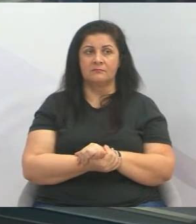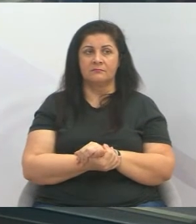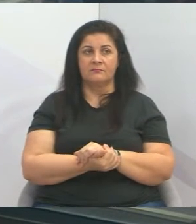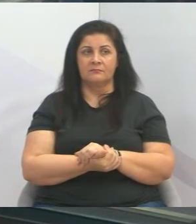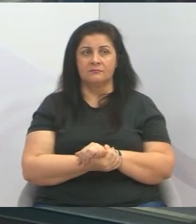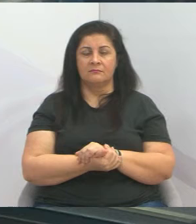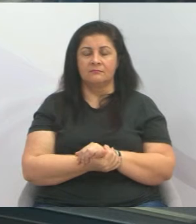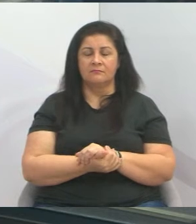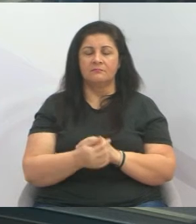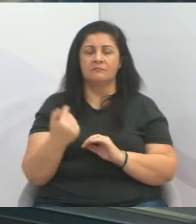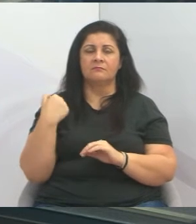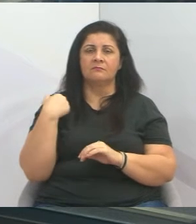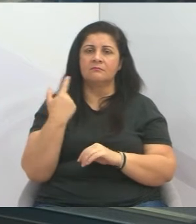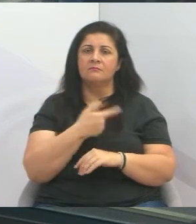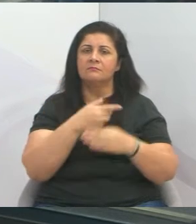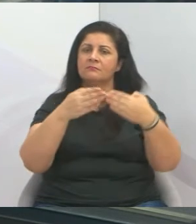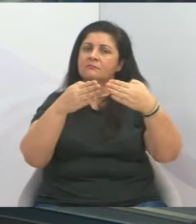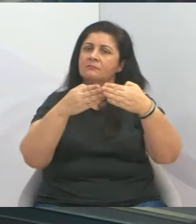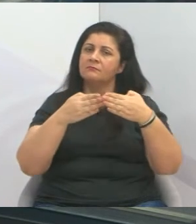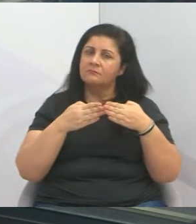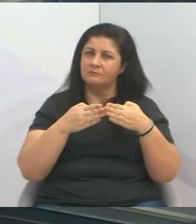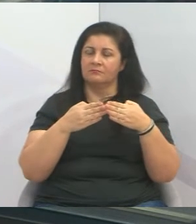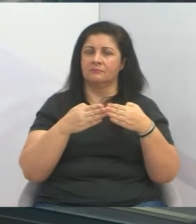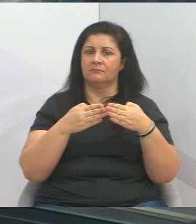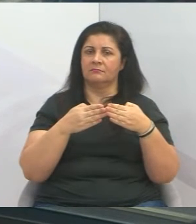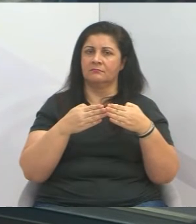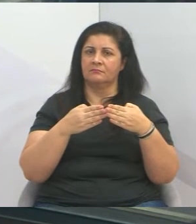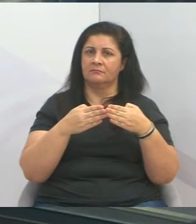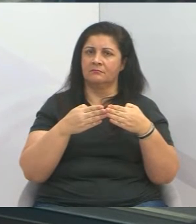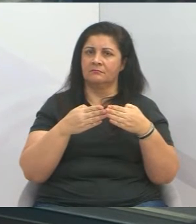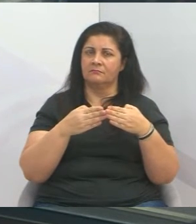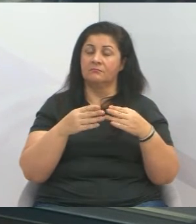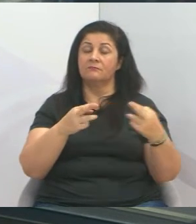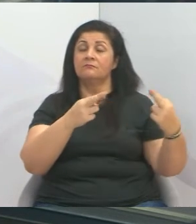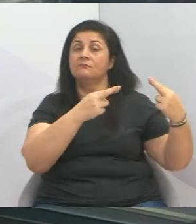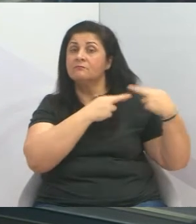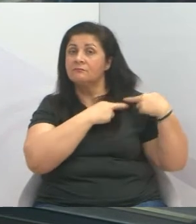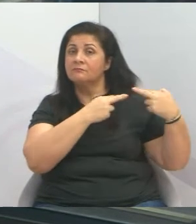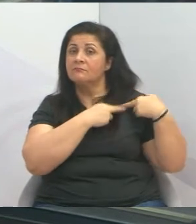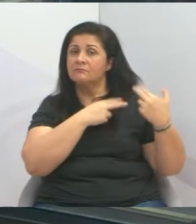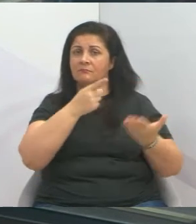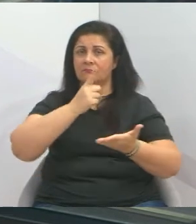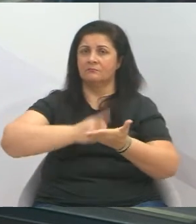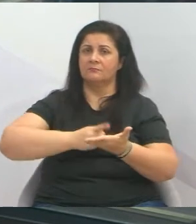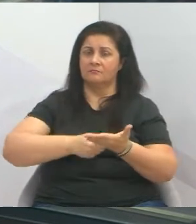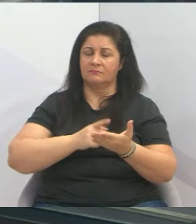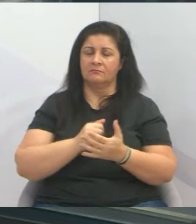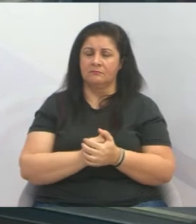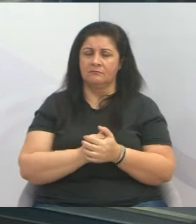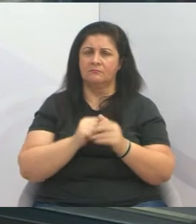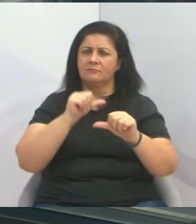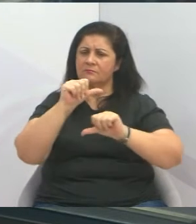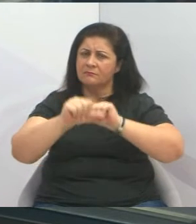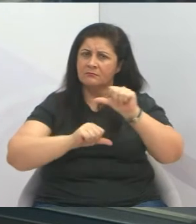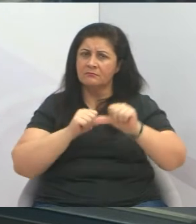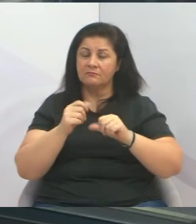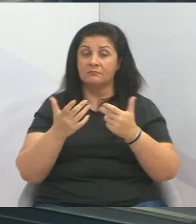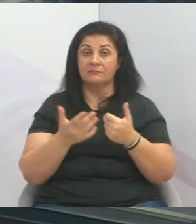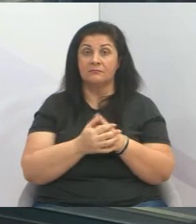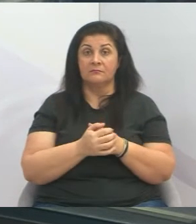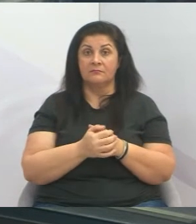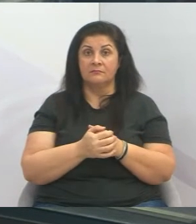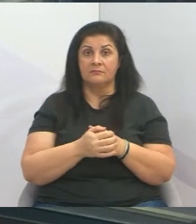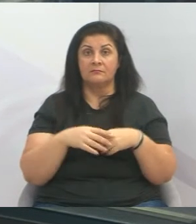bom então a gente pede encarecidamente que o gestor do contrato o gestor do contrato mude a concepção